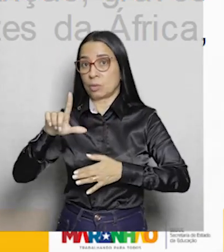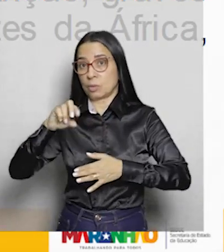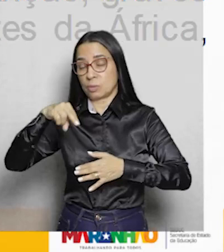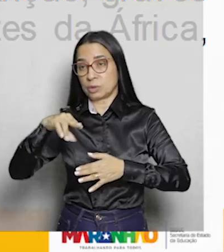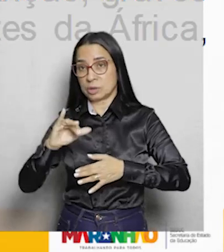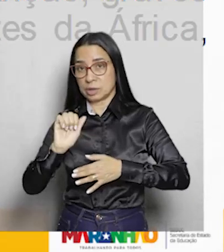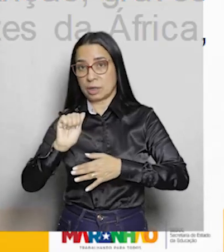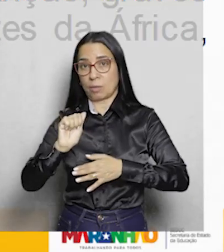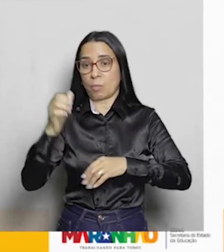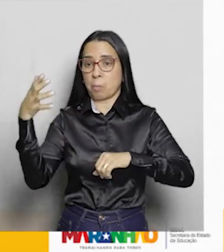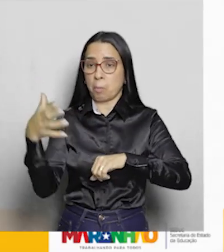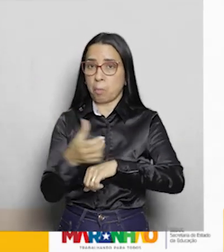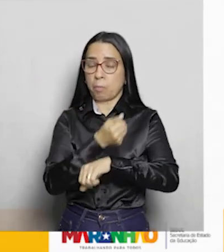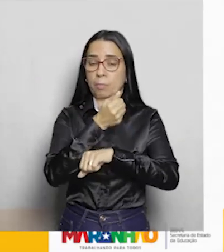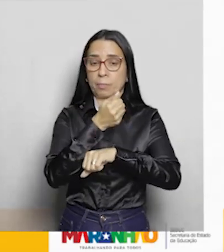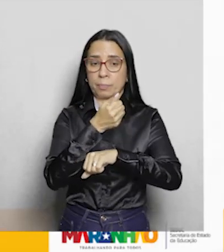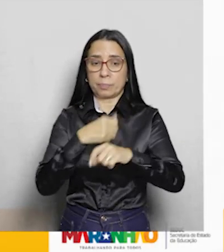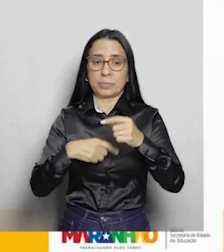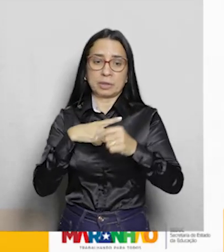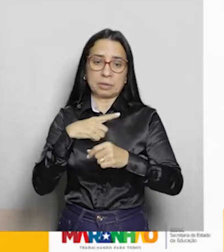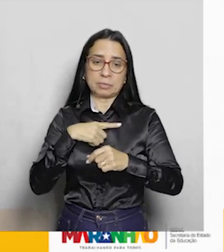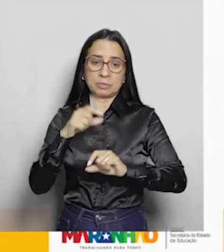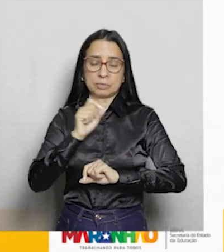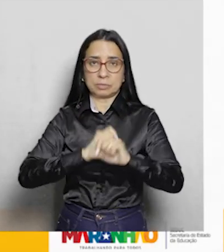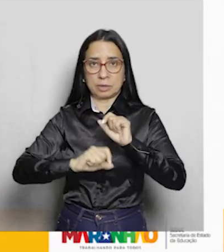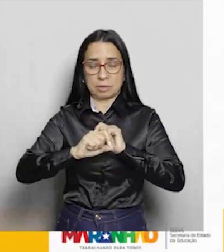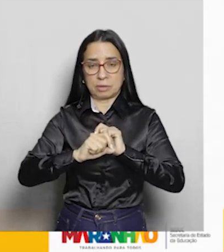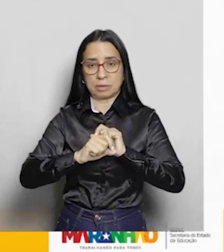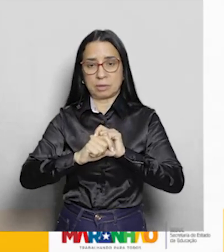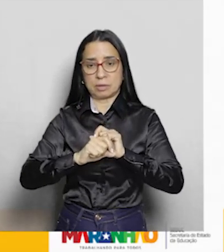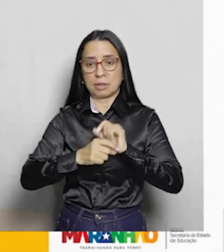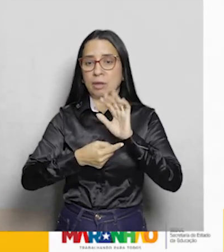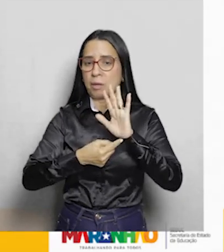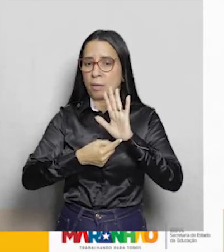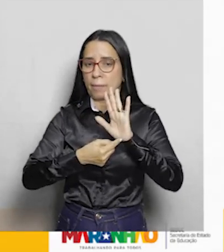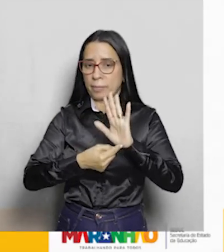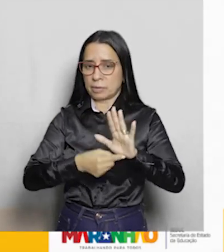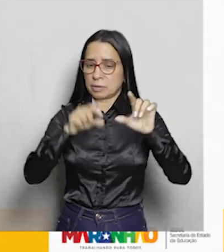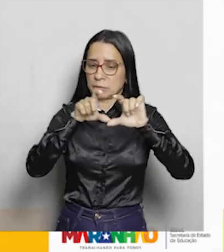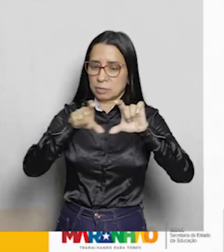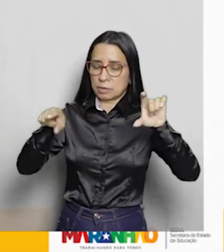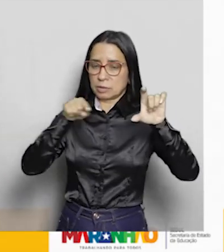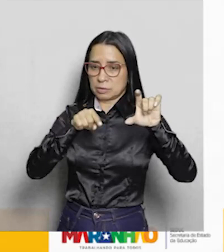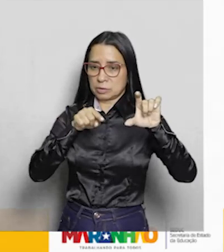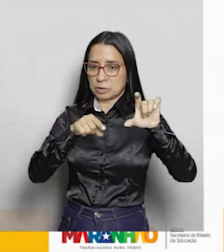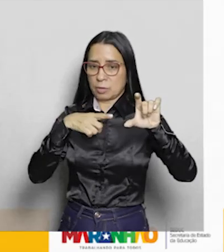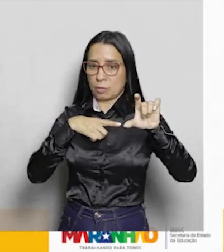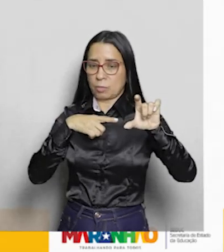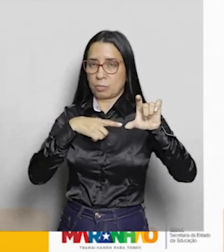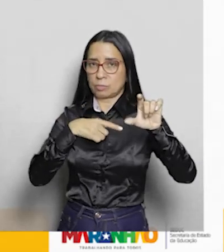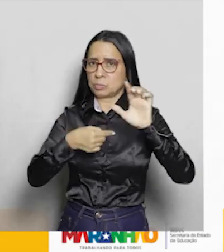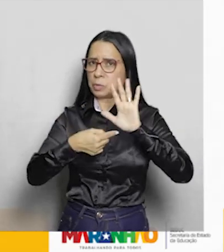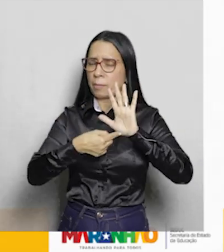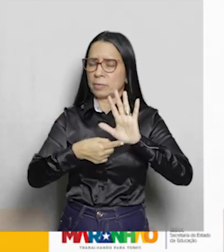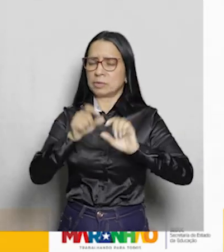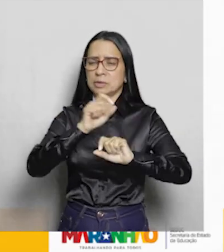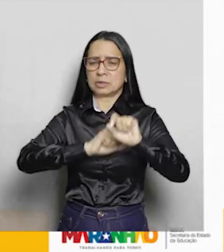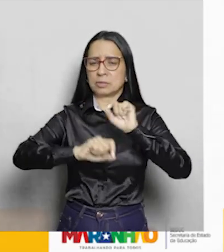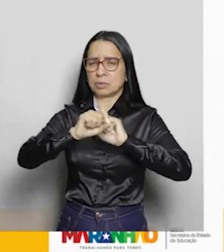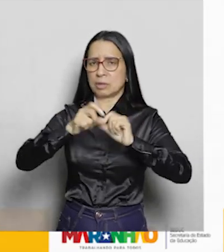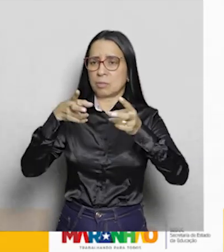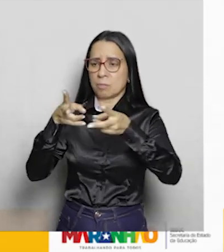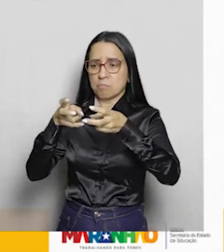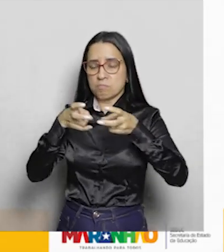nós temos aqui, nos termos apresentados, e os termos nos apresentam uma exploração, uma